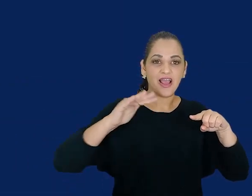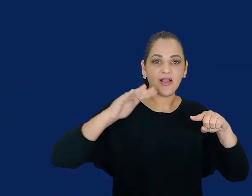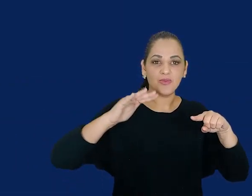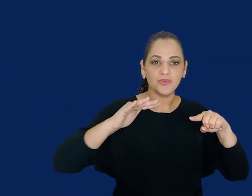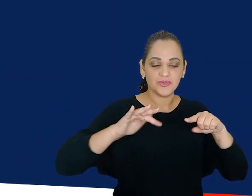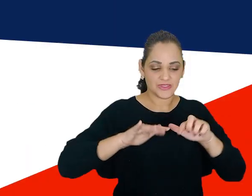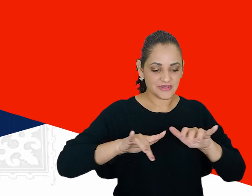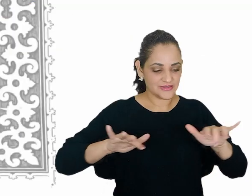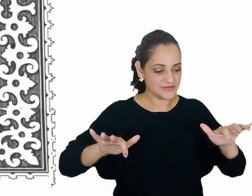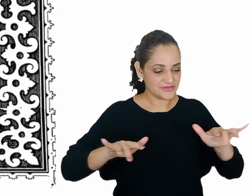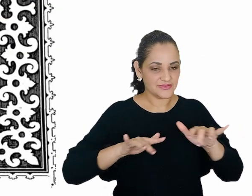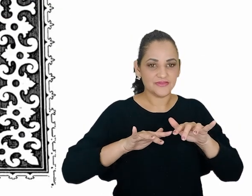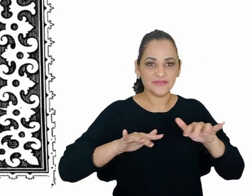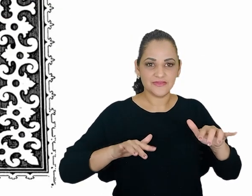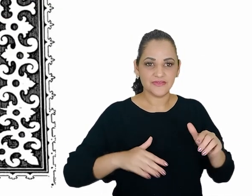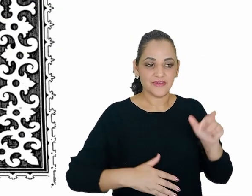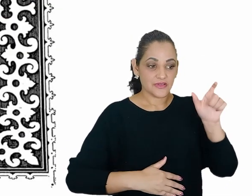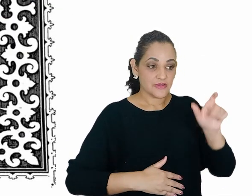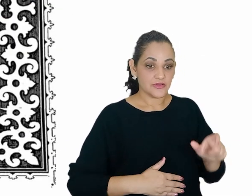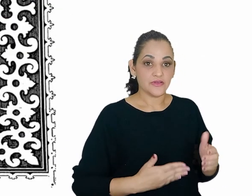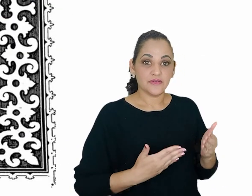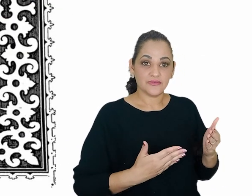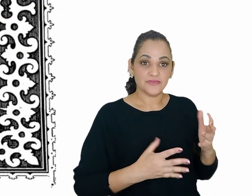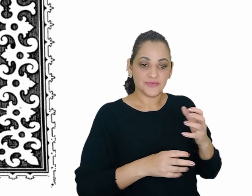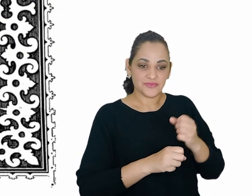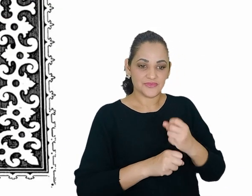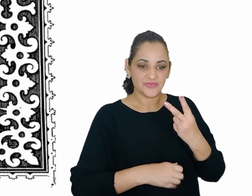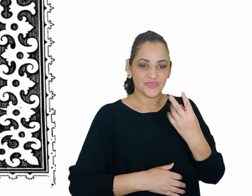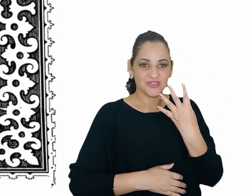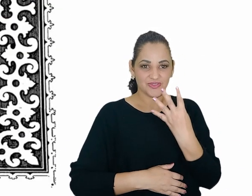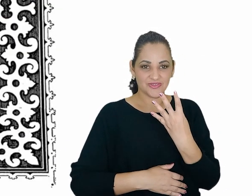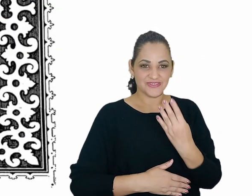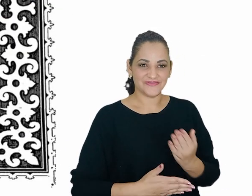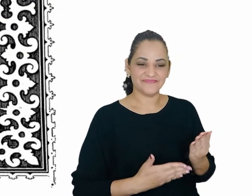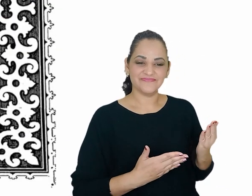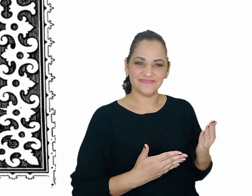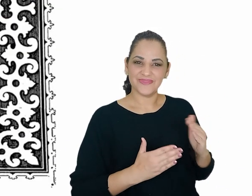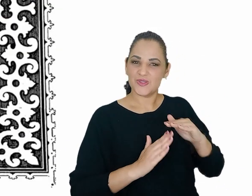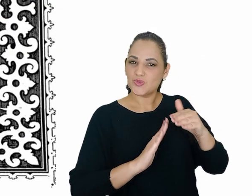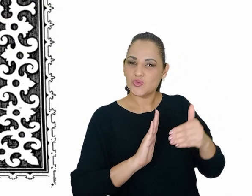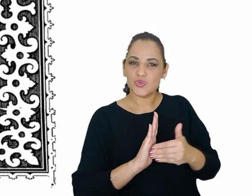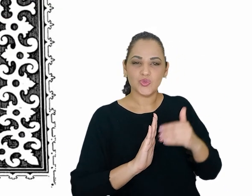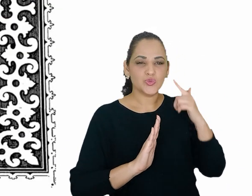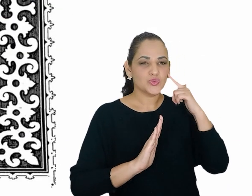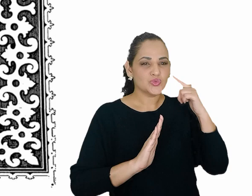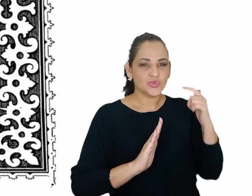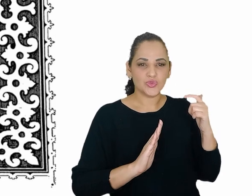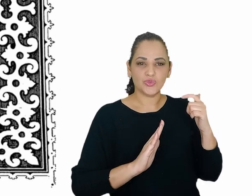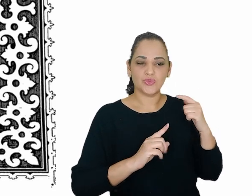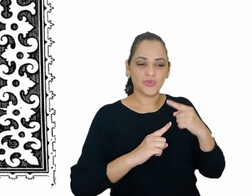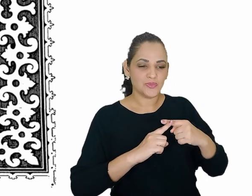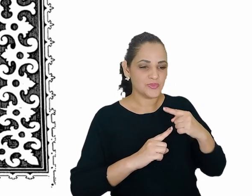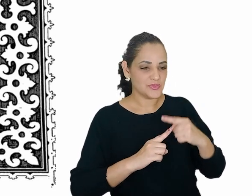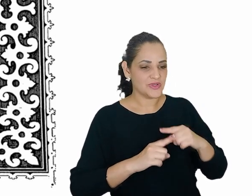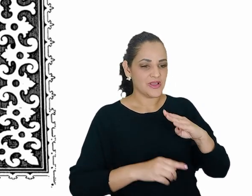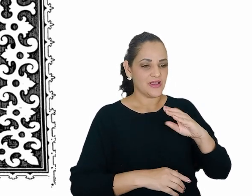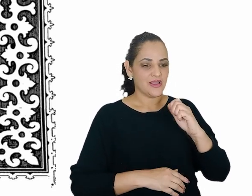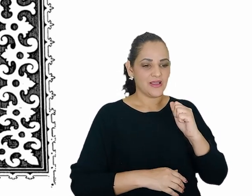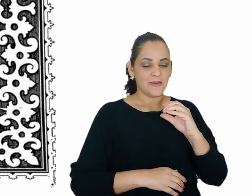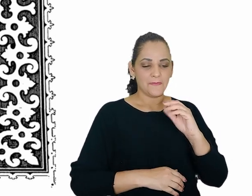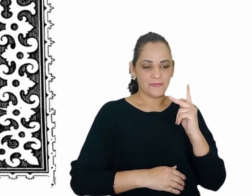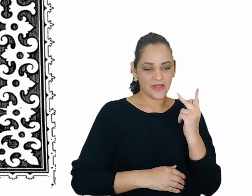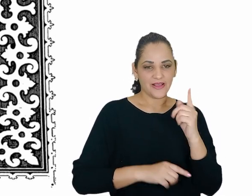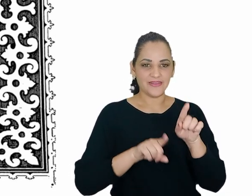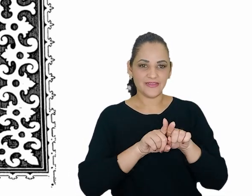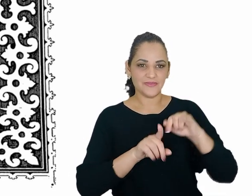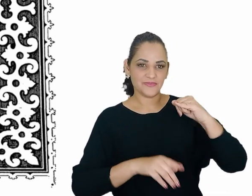piano. Sergei Rachmaninoff compôs 24 prelúdios em todas as tonalidades, seguindo a tradição de Bach